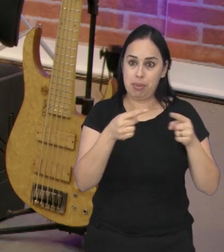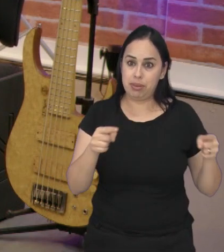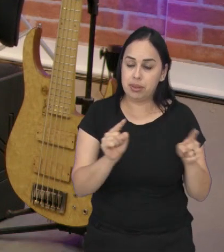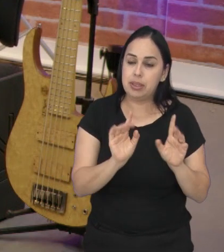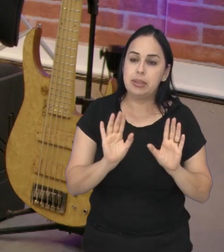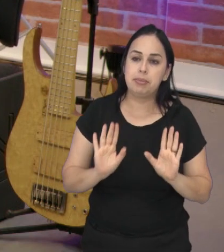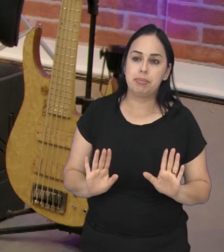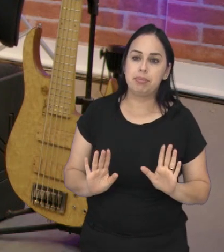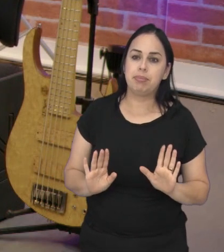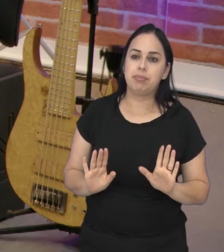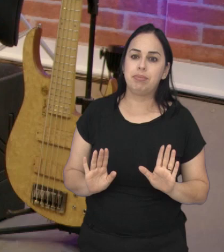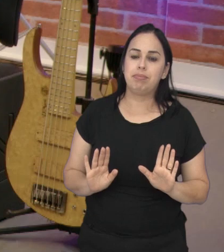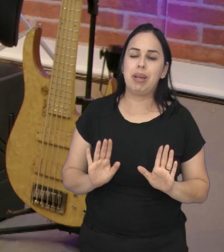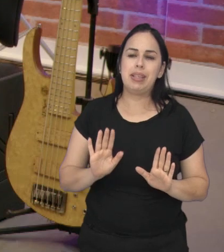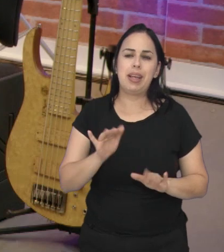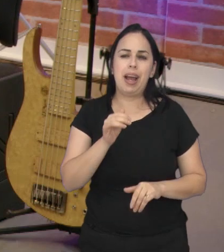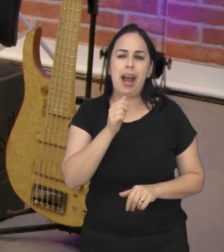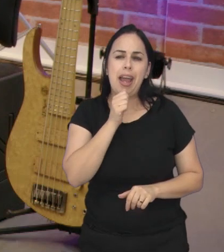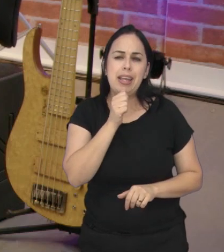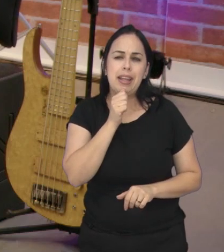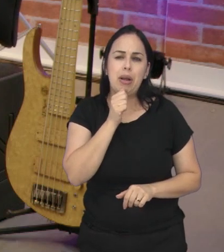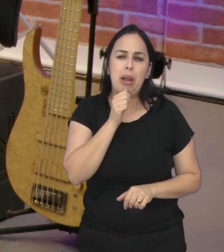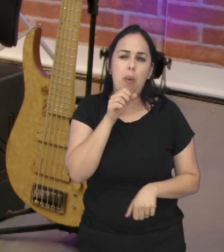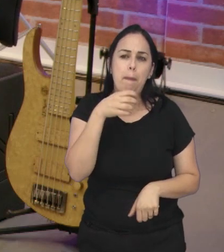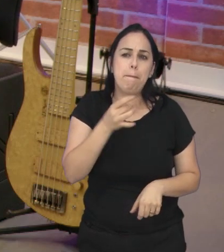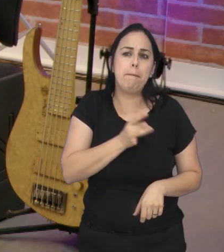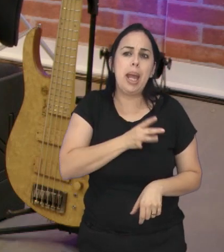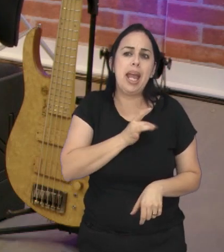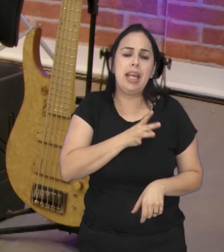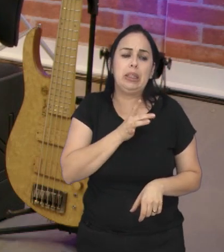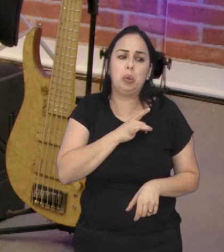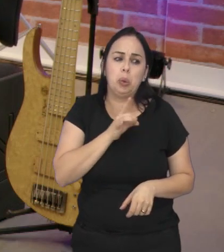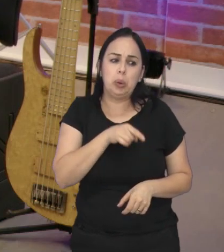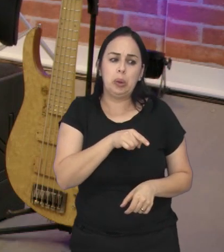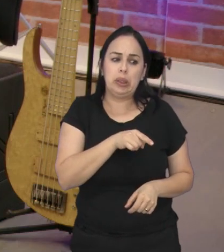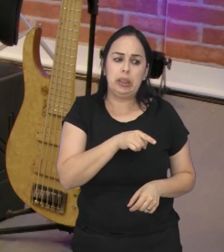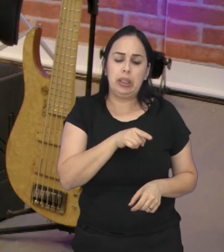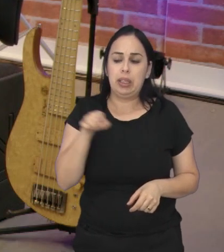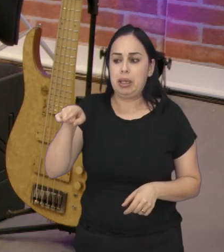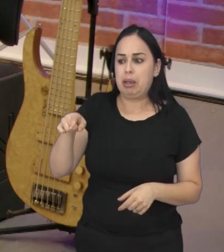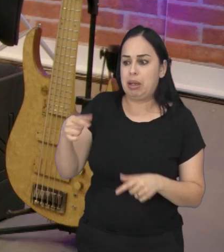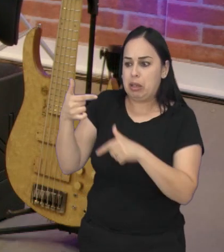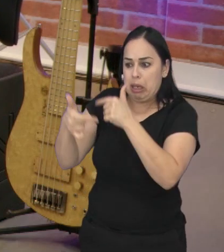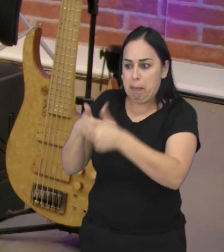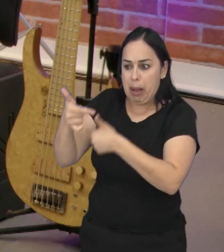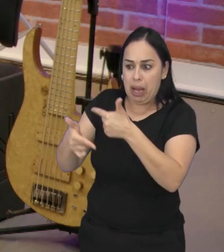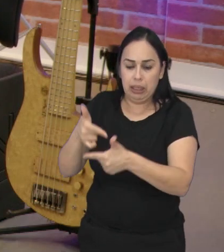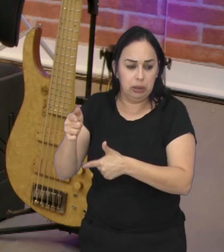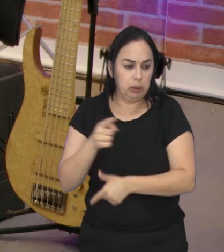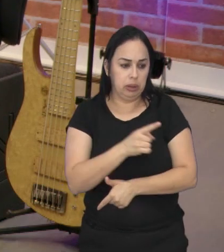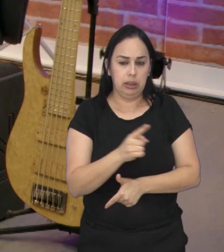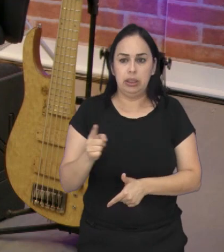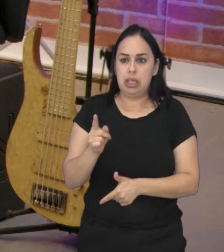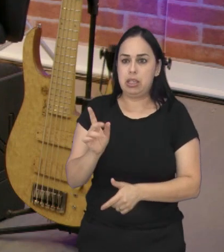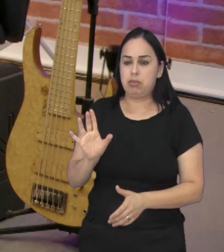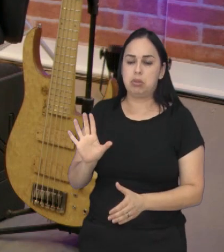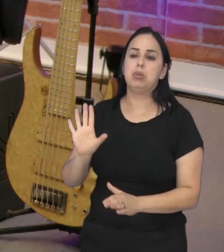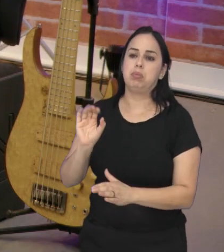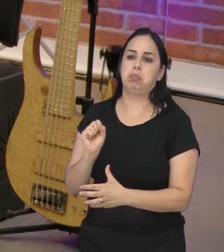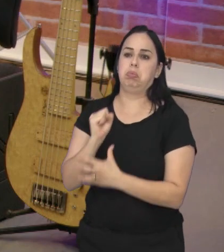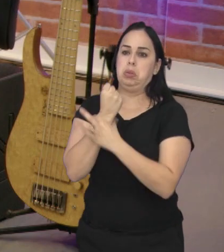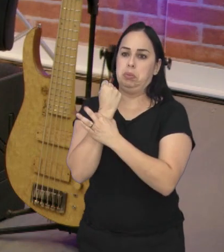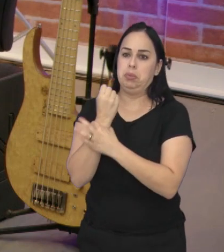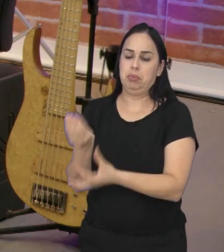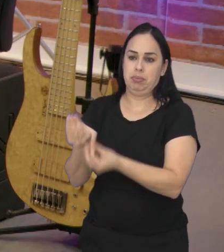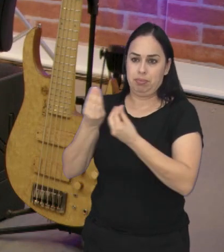assim... tá tudo meio receoso ainda, com né? esse medo, tipo assim, eu vou voltar pra música, mas eu não vou largar isso porque é uma segurança. Né? Então tem muito disso